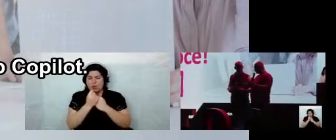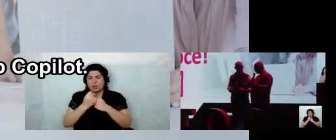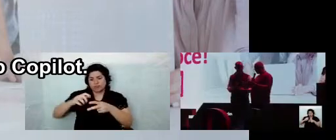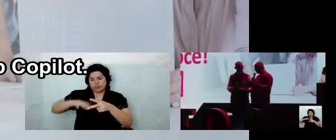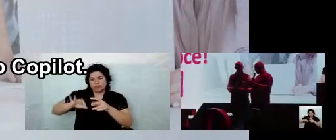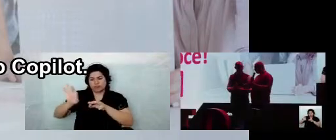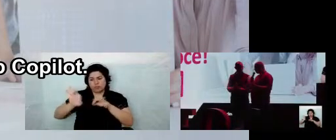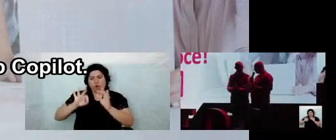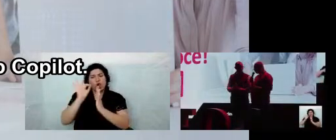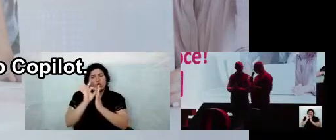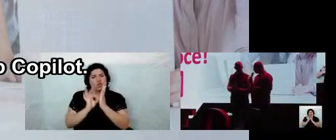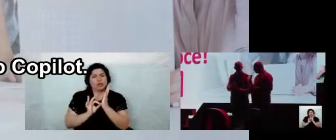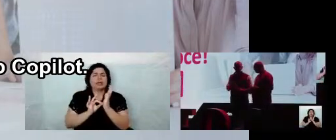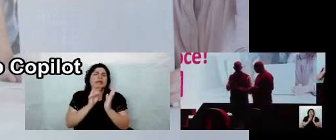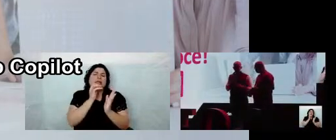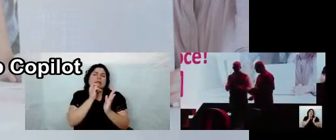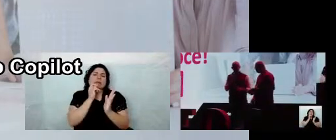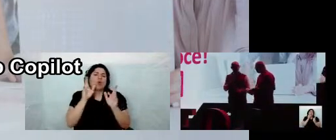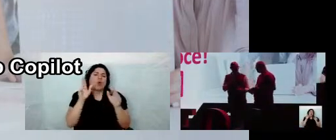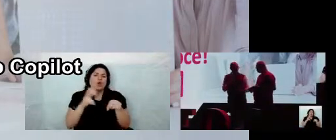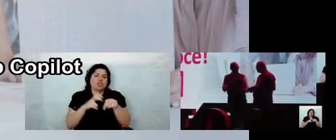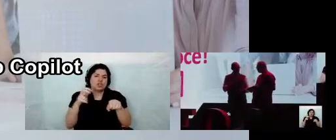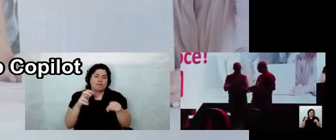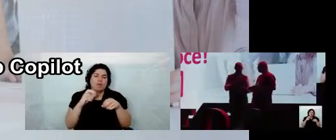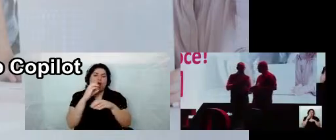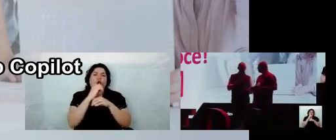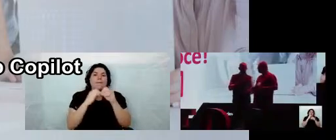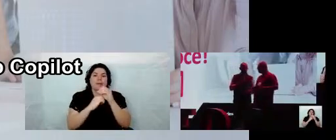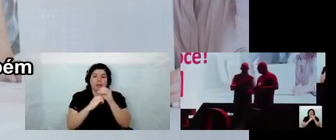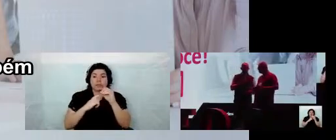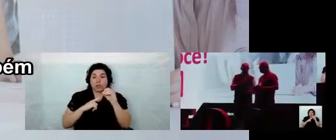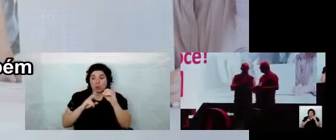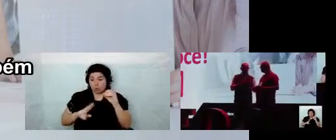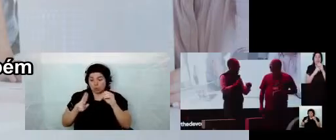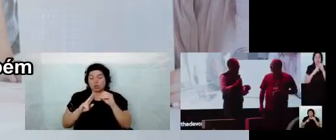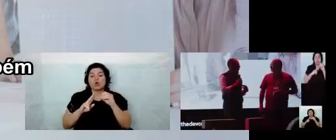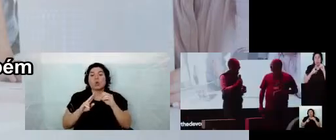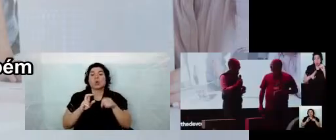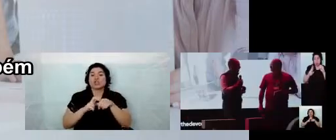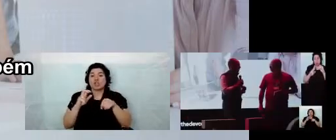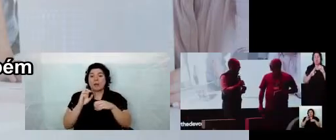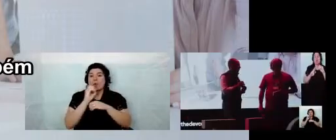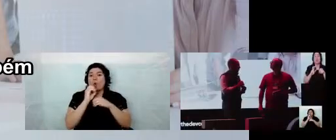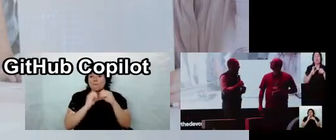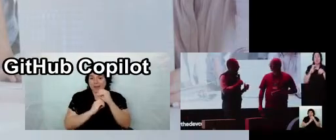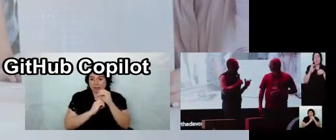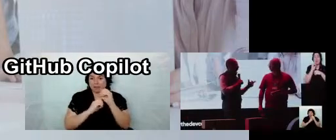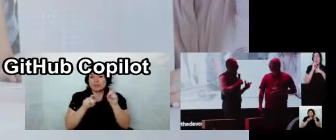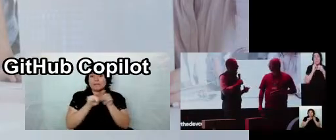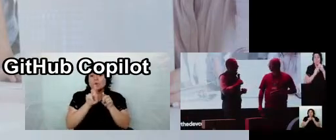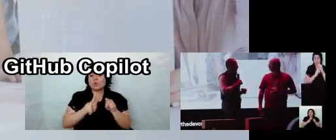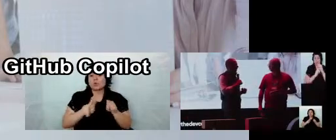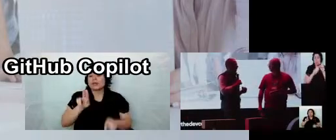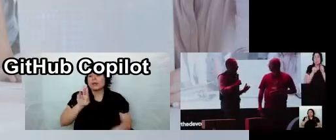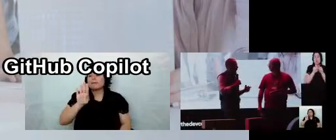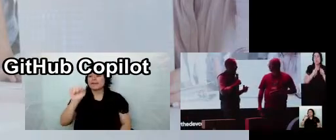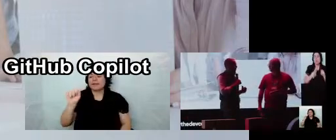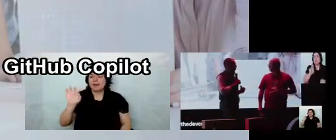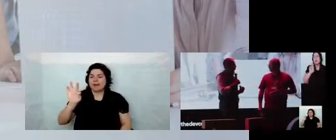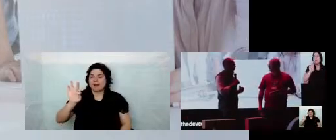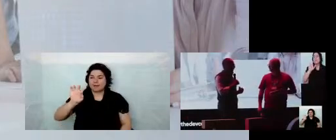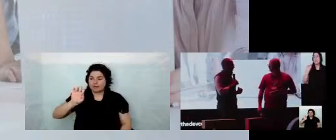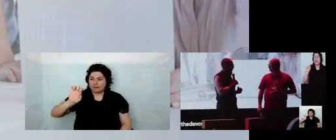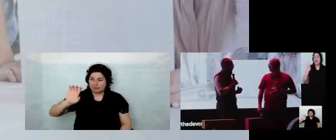por exemplo, como o GitHub Copilot. Sim, a gente usa o GitHub Copilot e usa a BIATech também para complementar aquilo